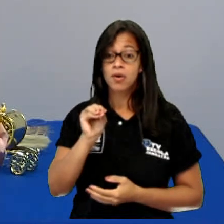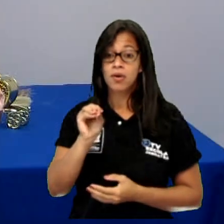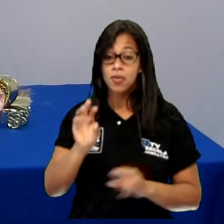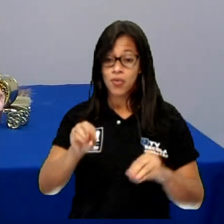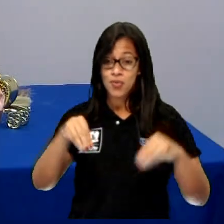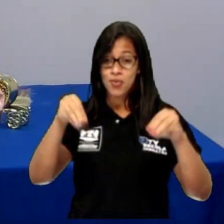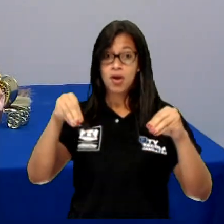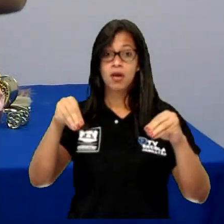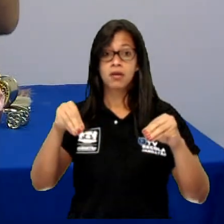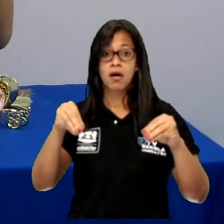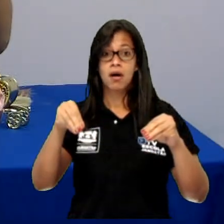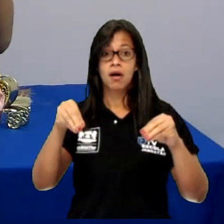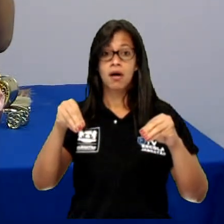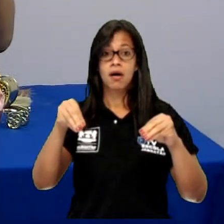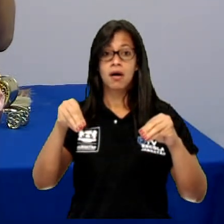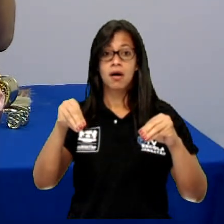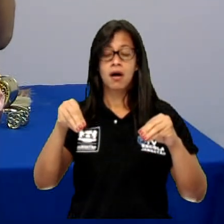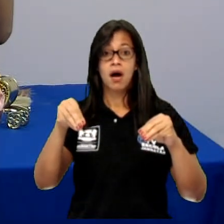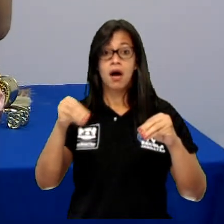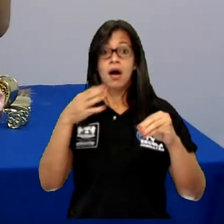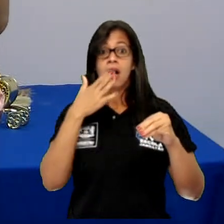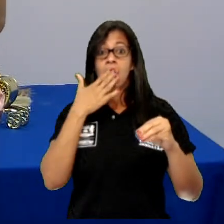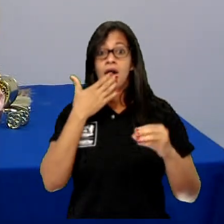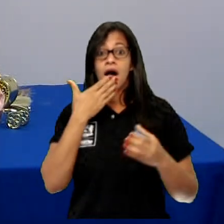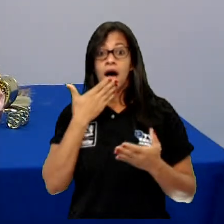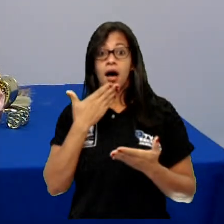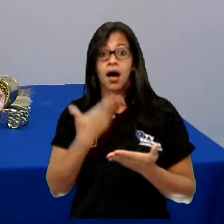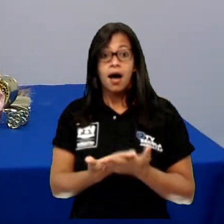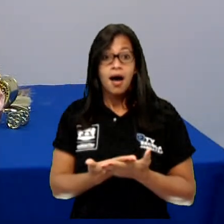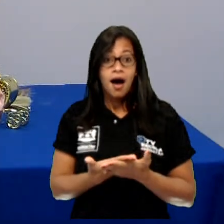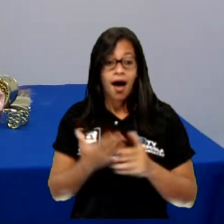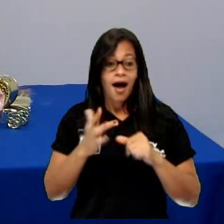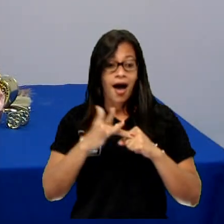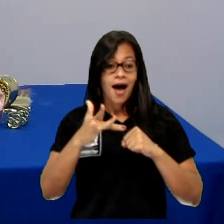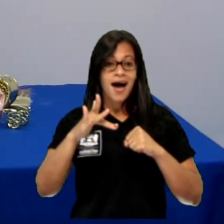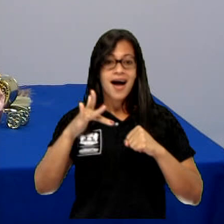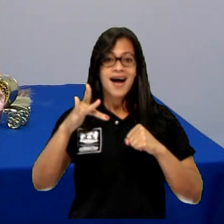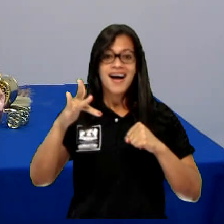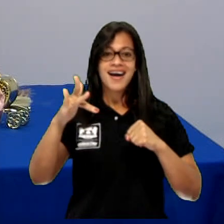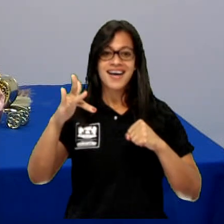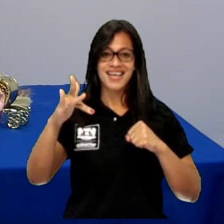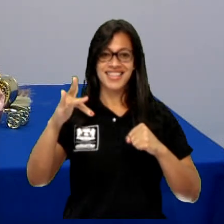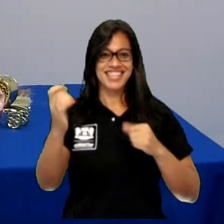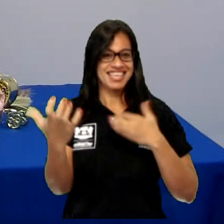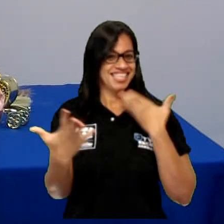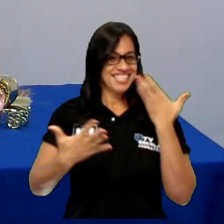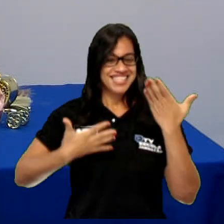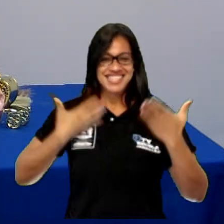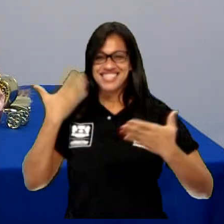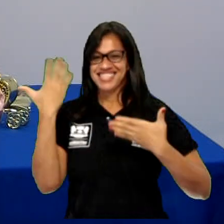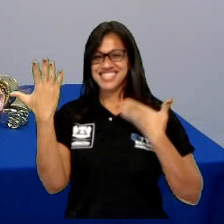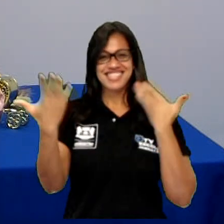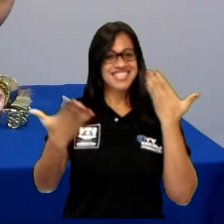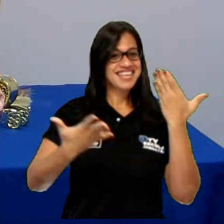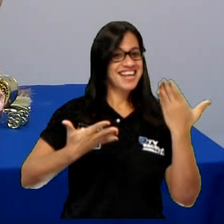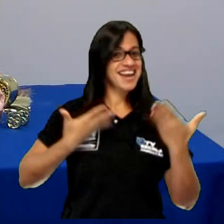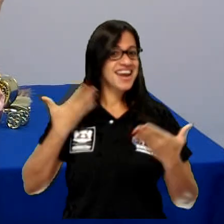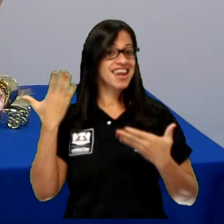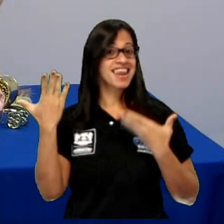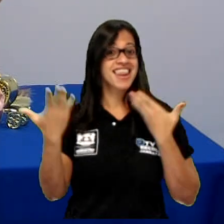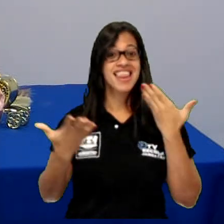tcharam, o lençol virou ouro. Midas já ficou contente, imagina, né? O lençol já virou